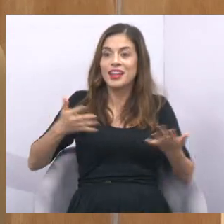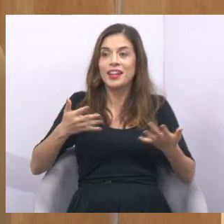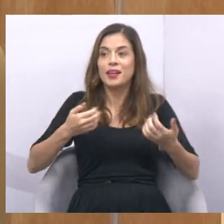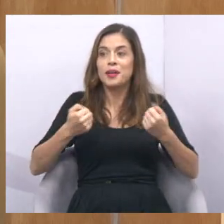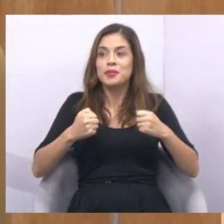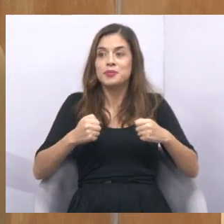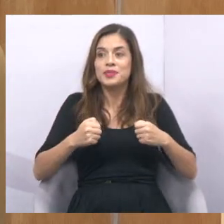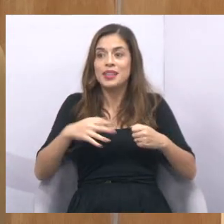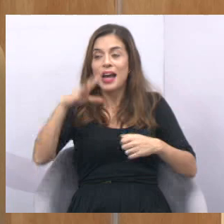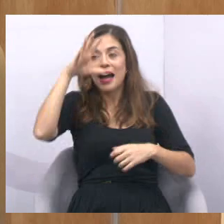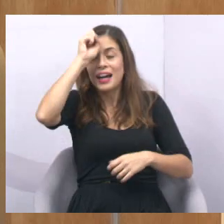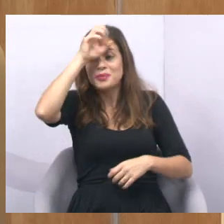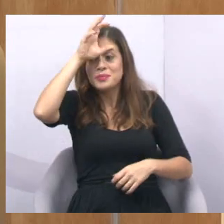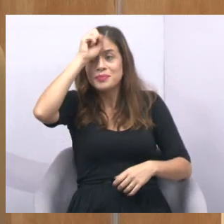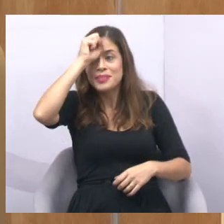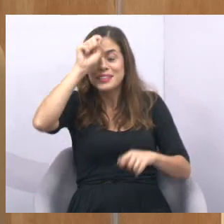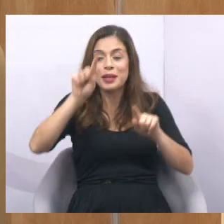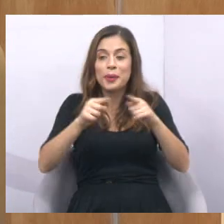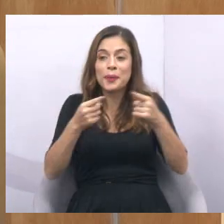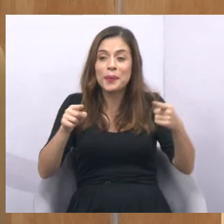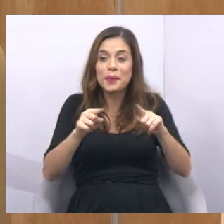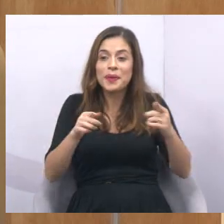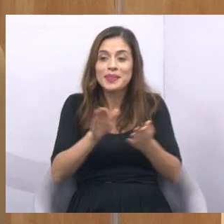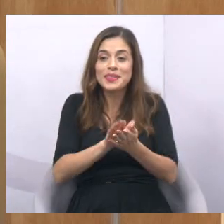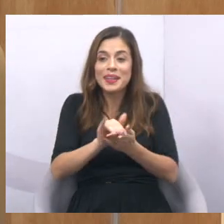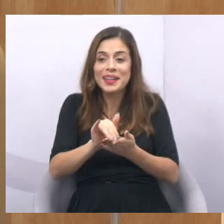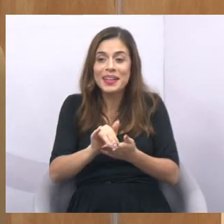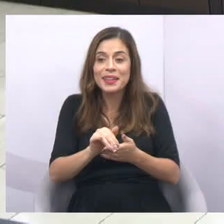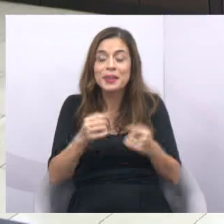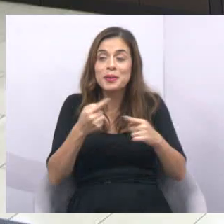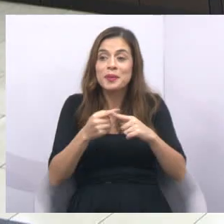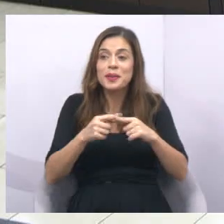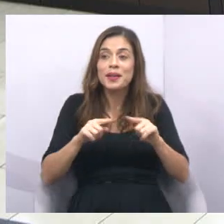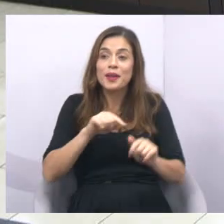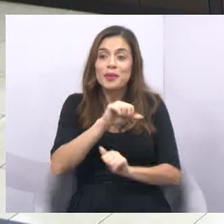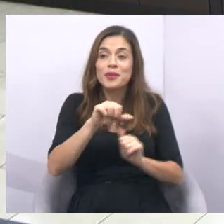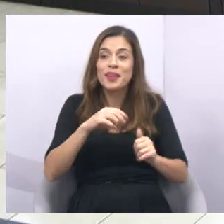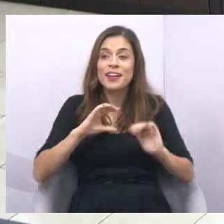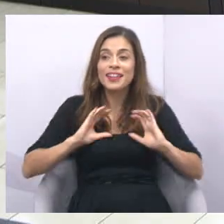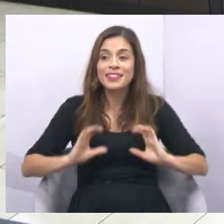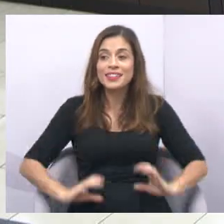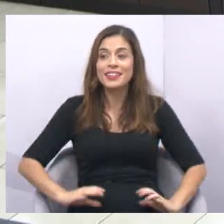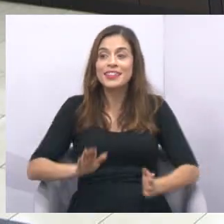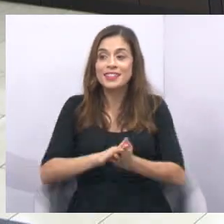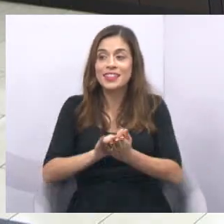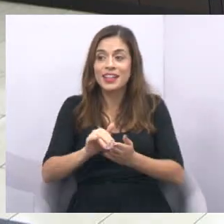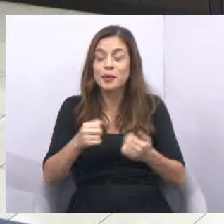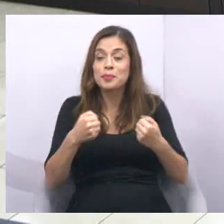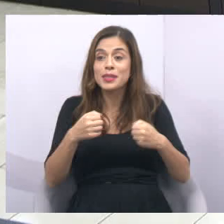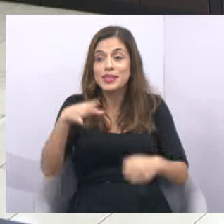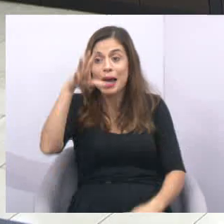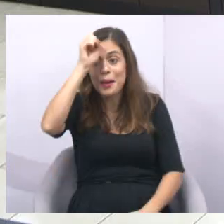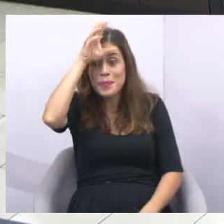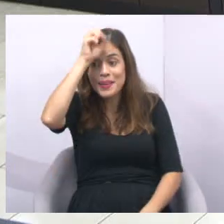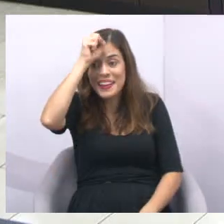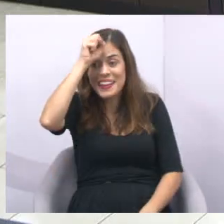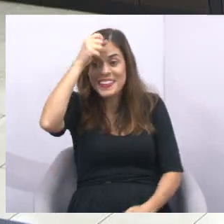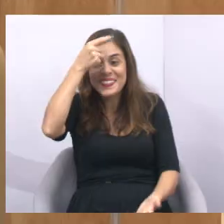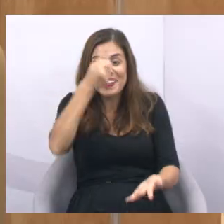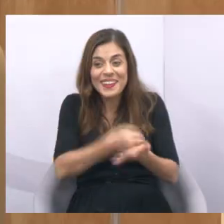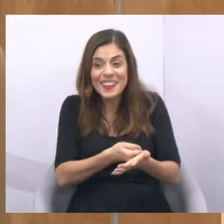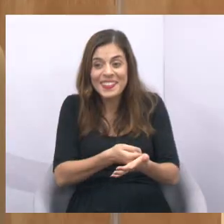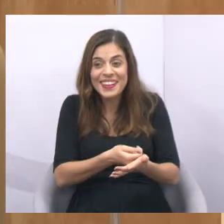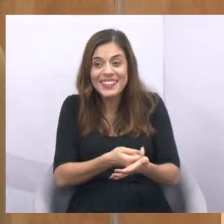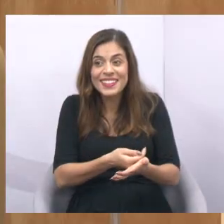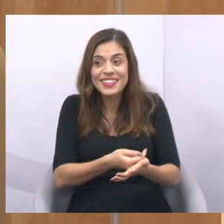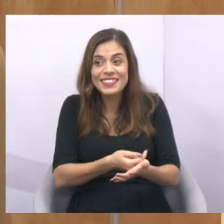o hino de Jacareí, porque hoje eu me tornei cidadão jacareiense. Então eu vou ter que aprender, porque vou ser cobrado, né? Porque a próxima